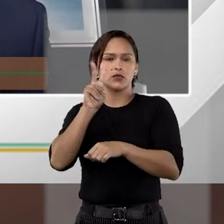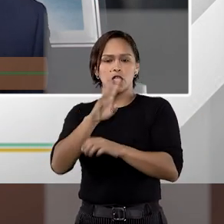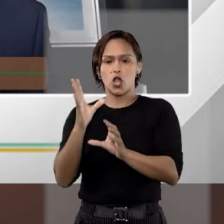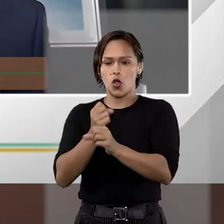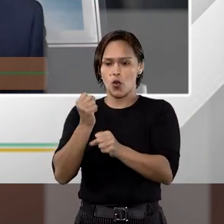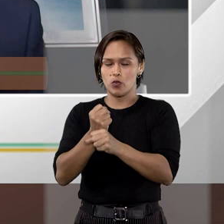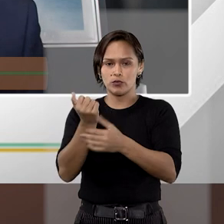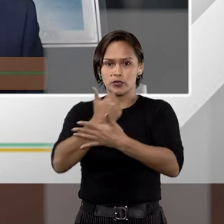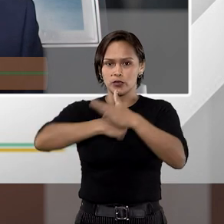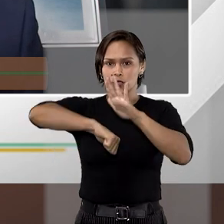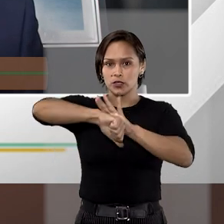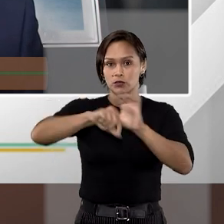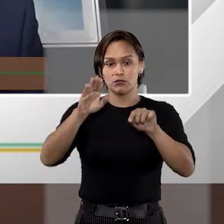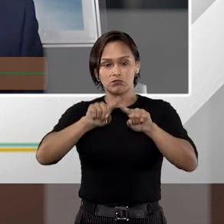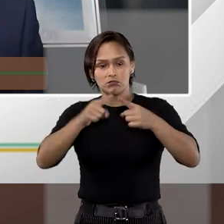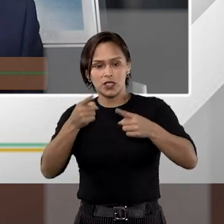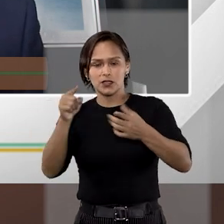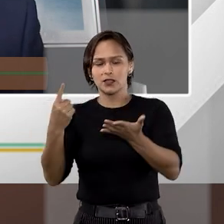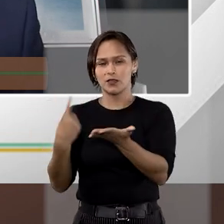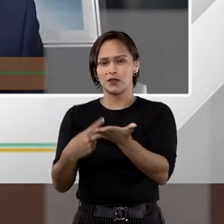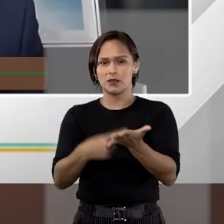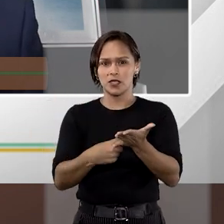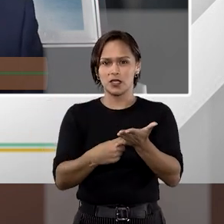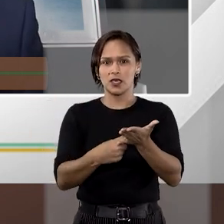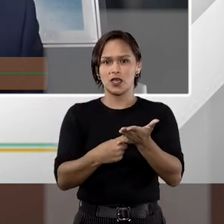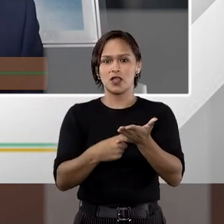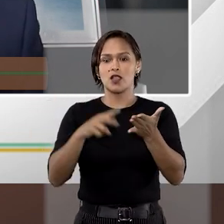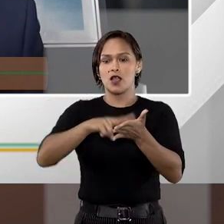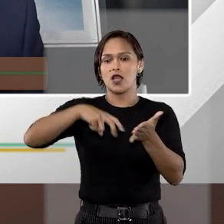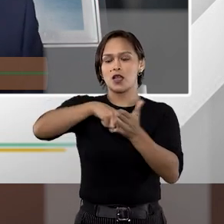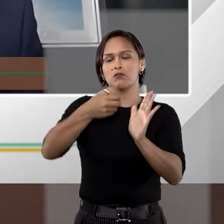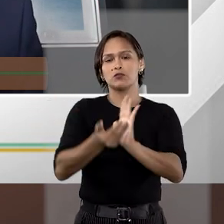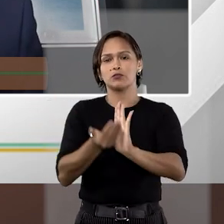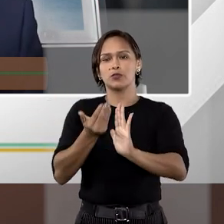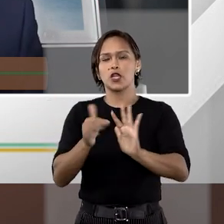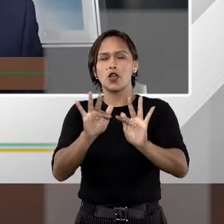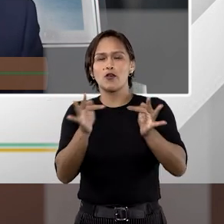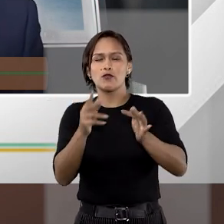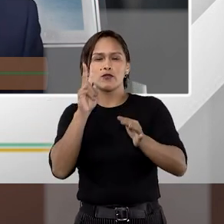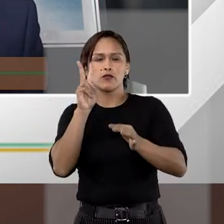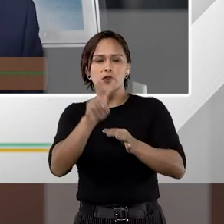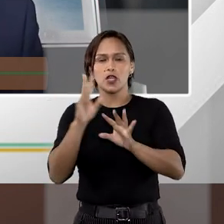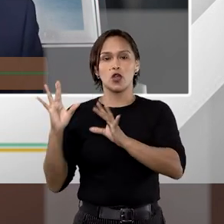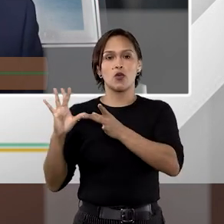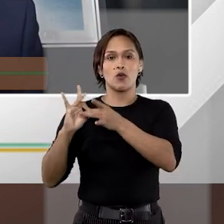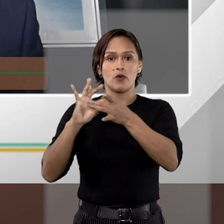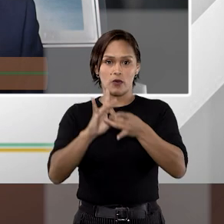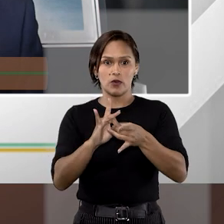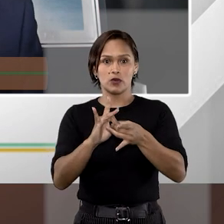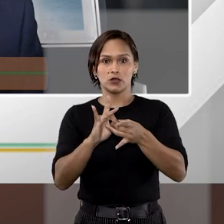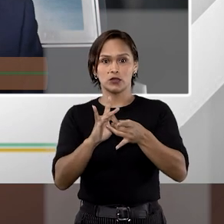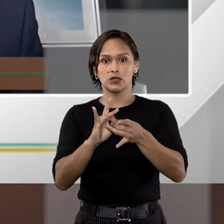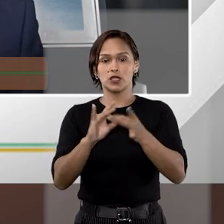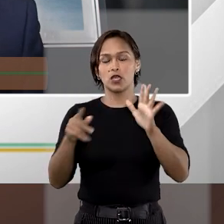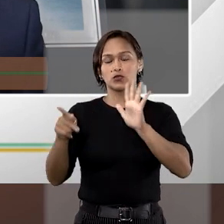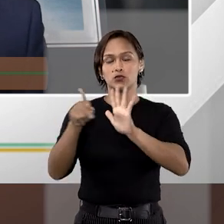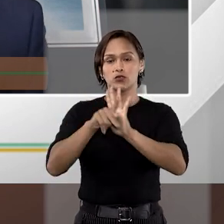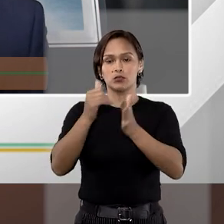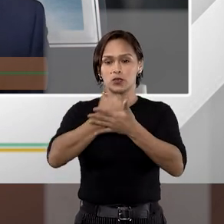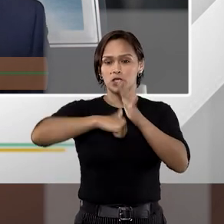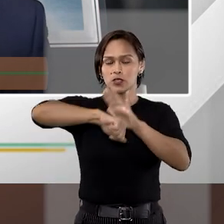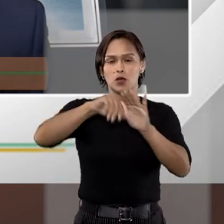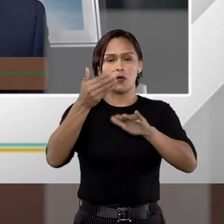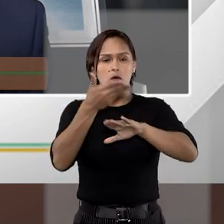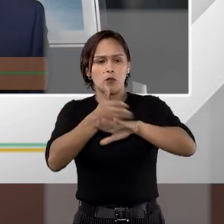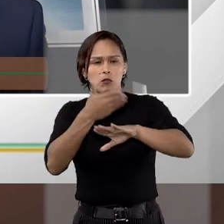esse conjunto de crimes não podem ser aplicadas as despenalizantes isso tem a ver com contexto delituoso